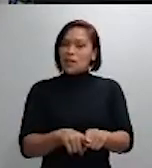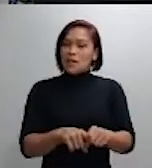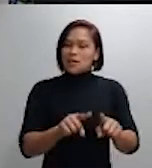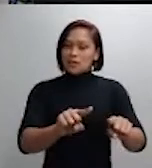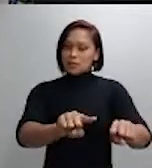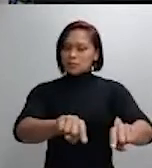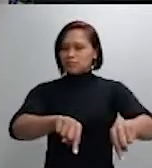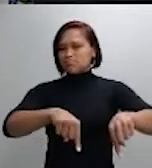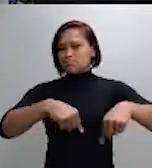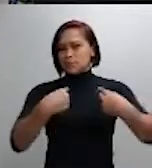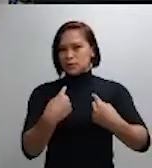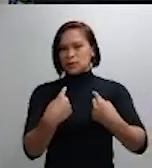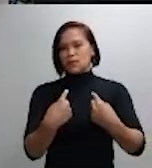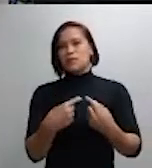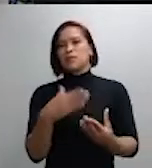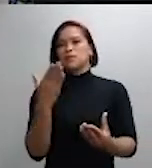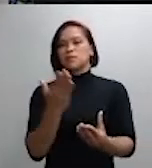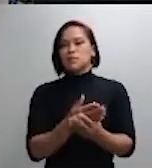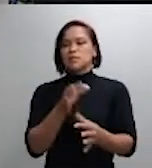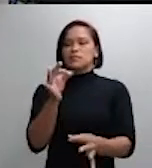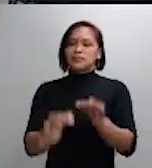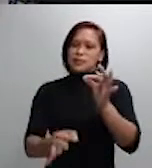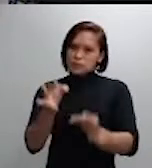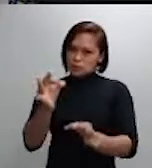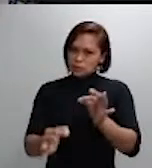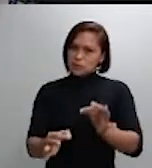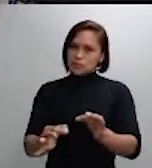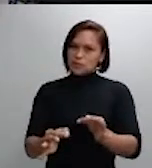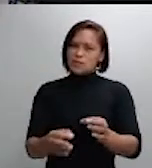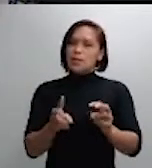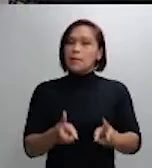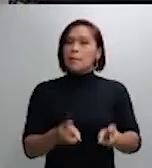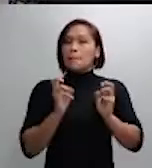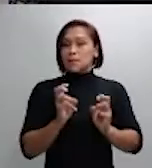uso predatório da justiça. Veja que